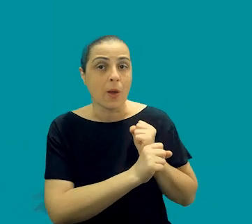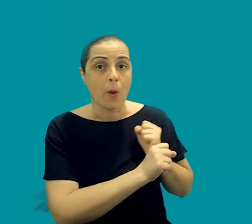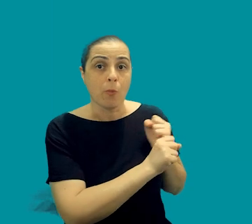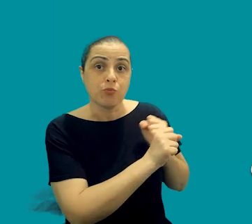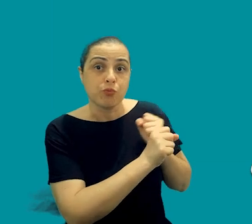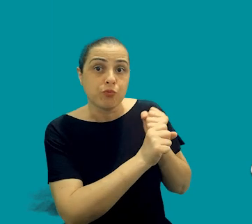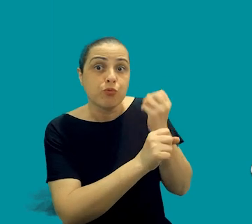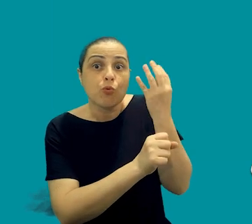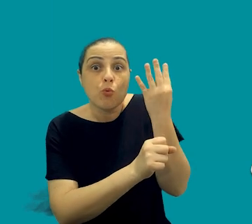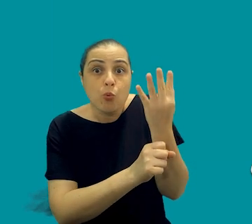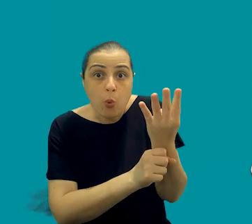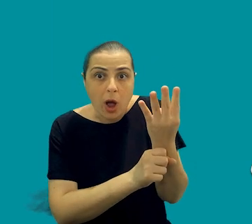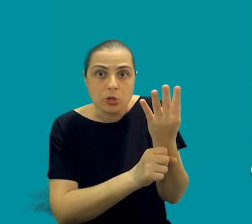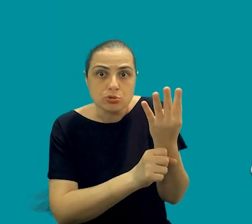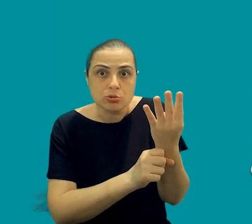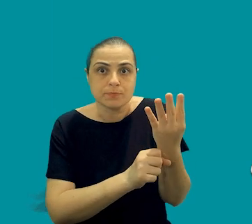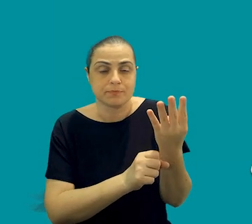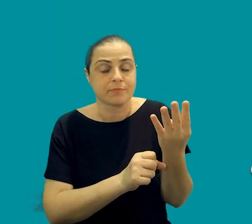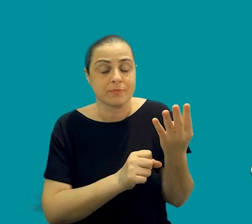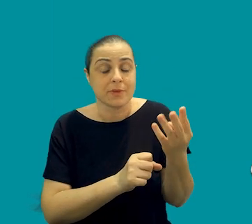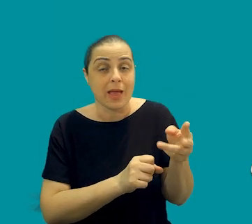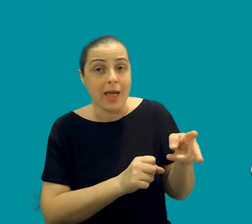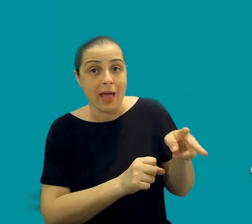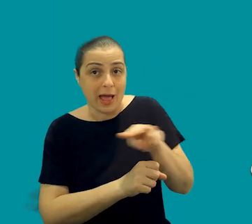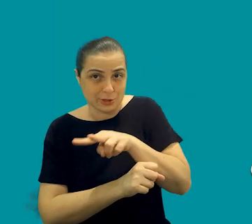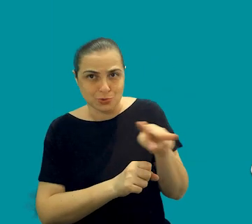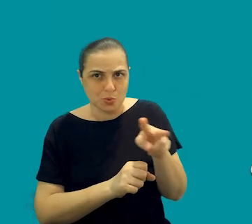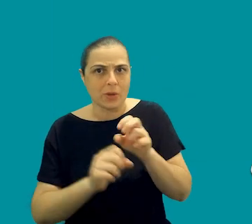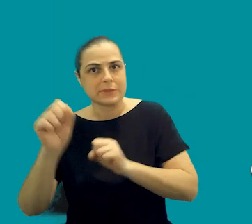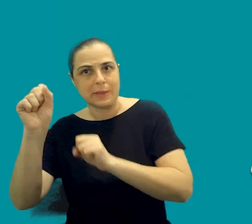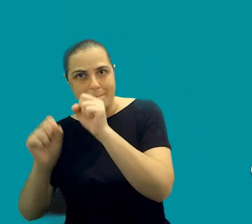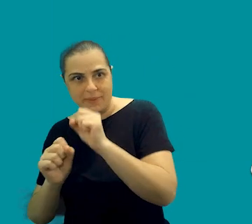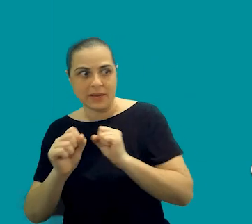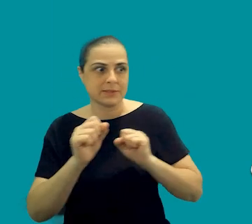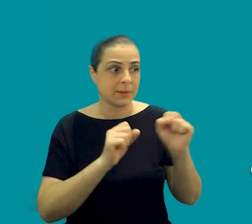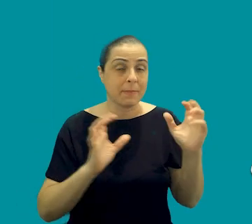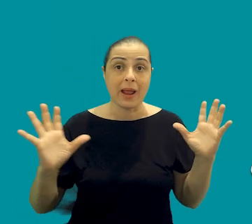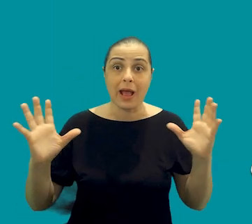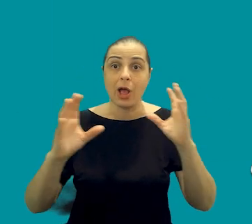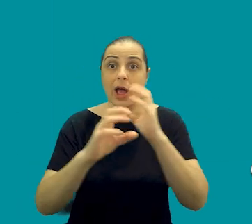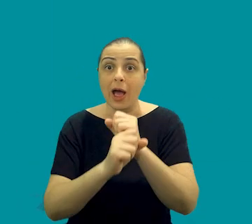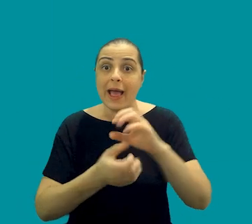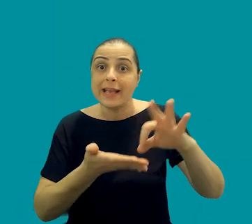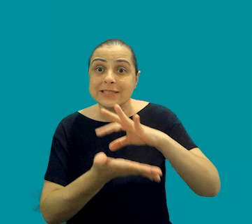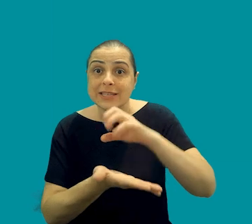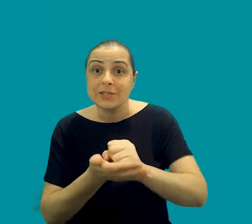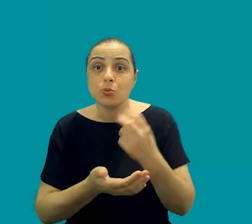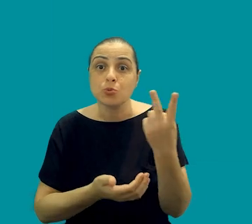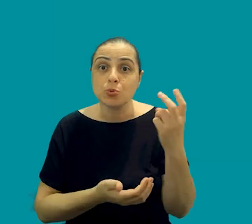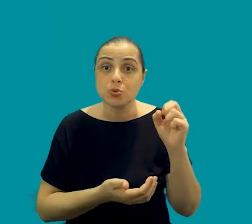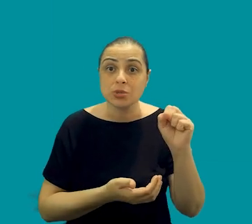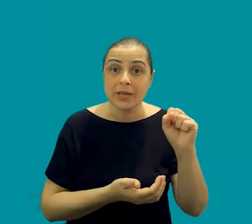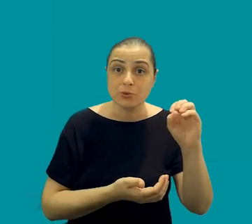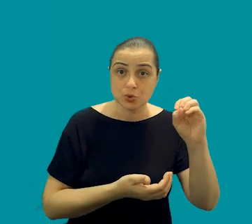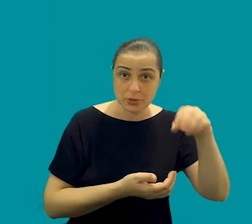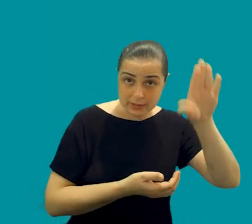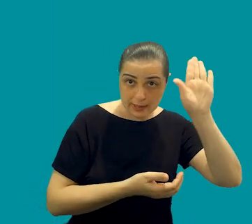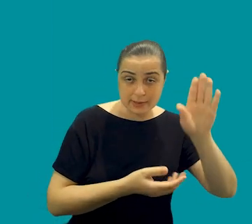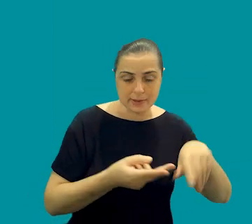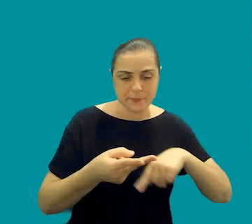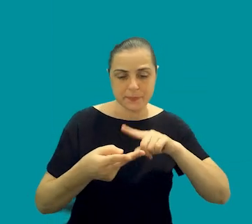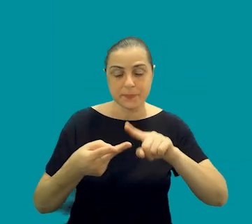4 anos aí de programas com as 2 empresas, a gente já teve mais de 280 inscrições,